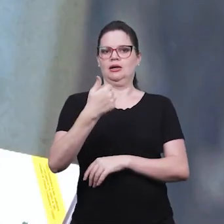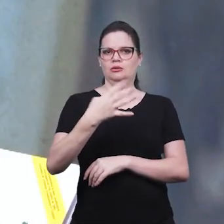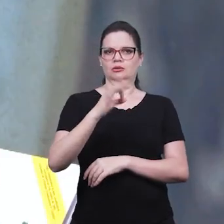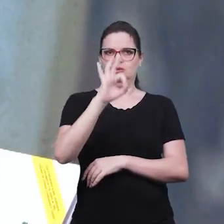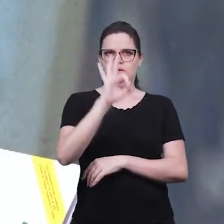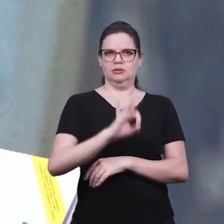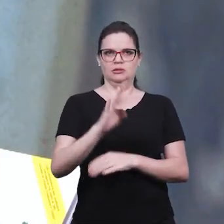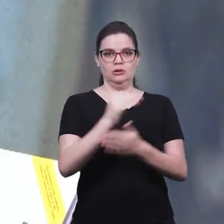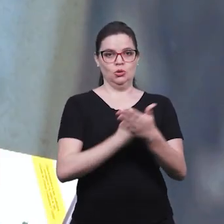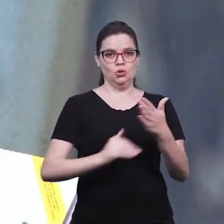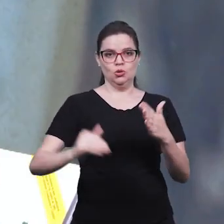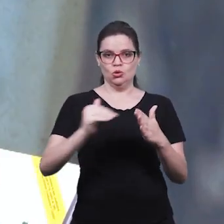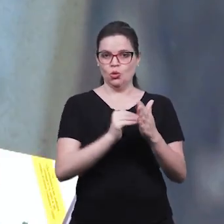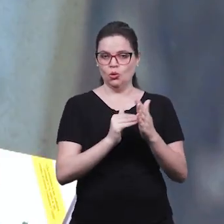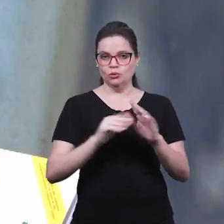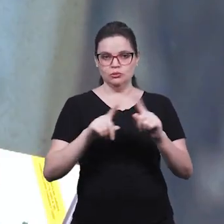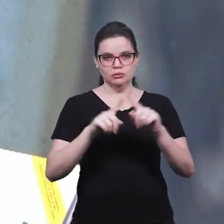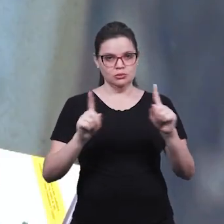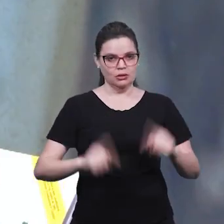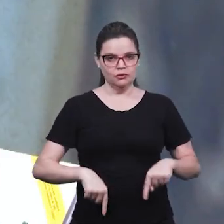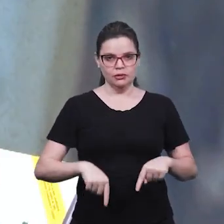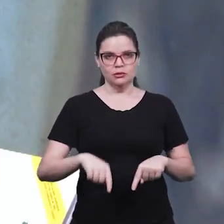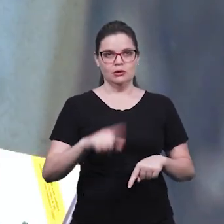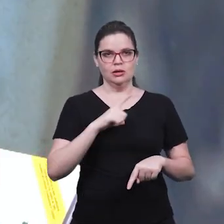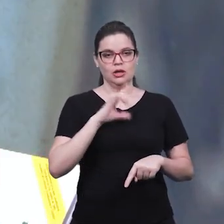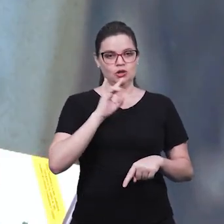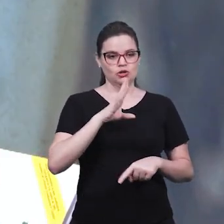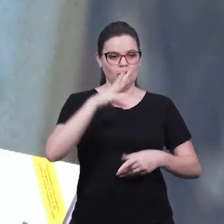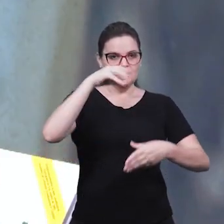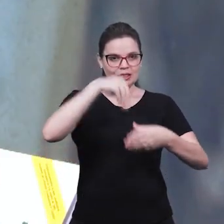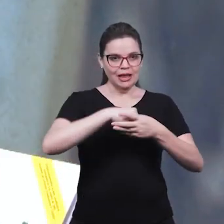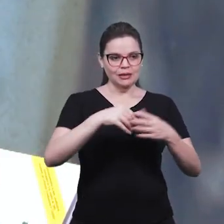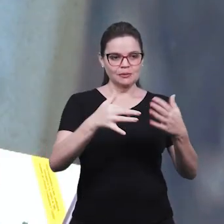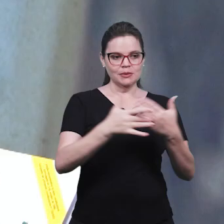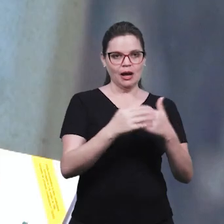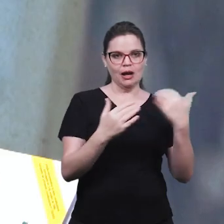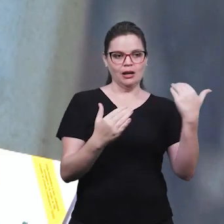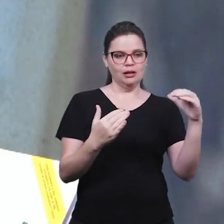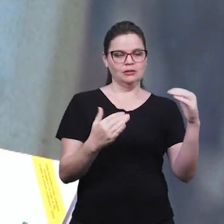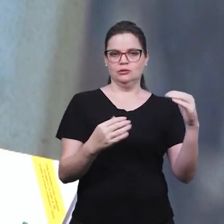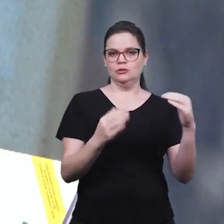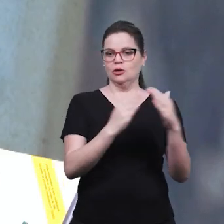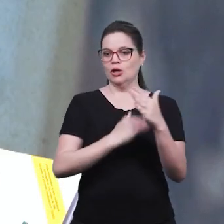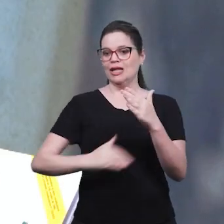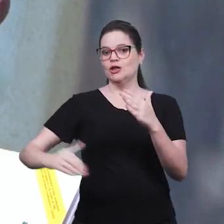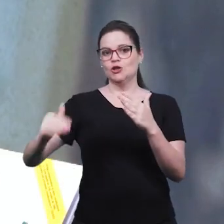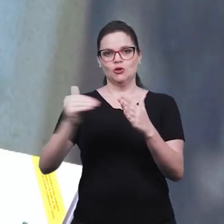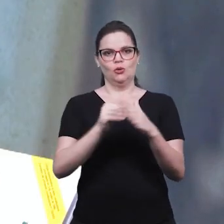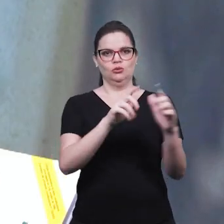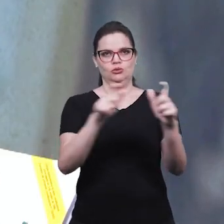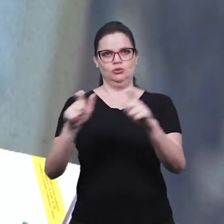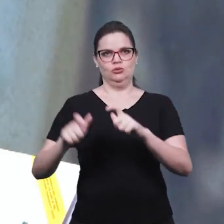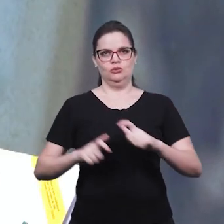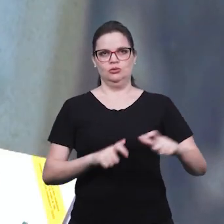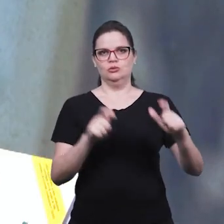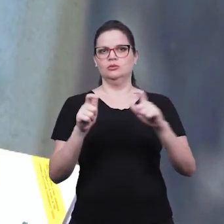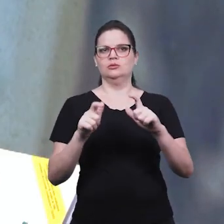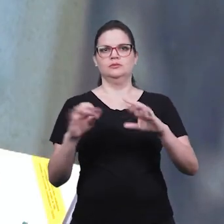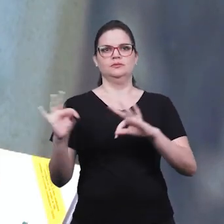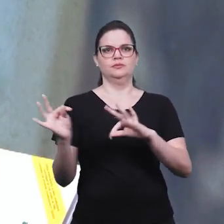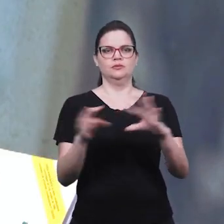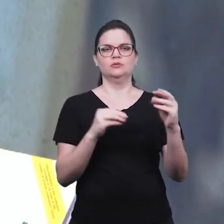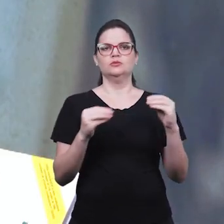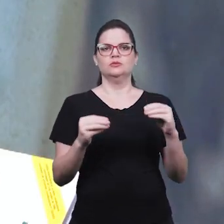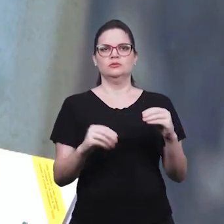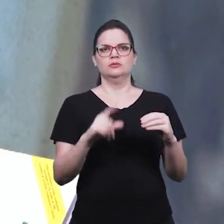estabilizou 14% para todos os servidores, não só no município de Cariacica, mas também como todos os municípios,